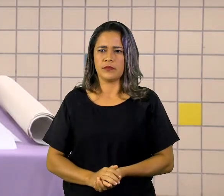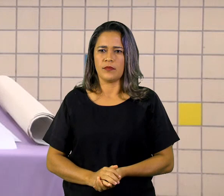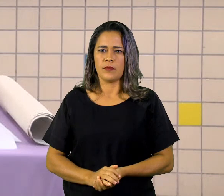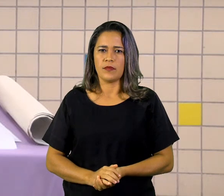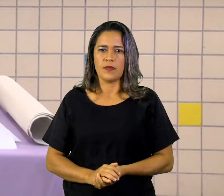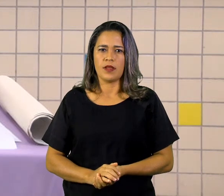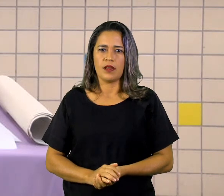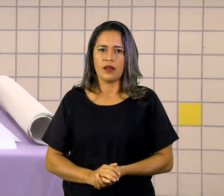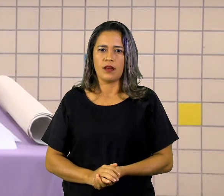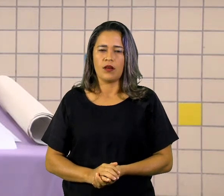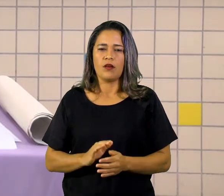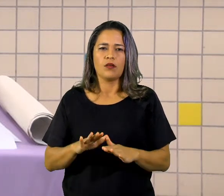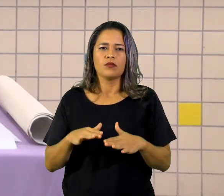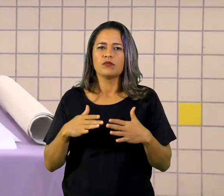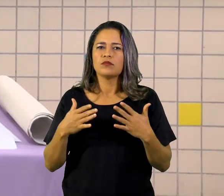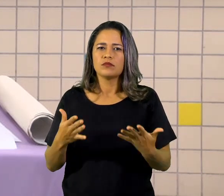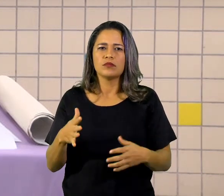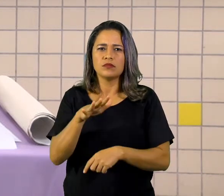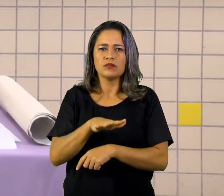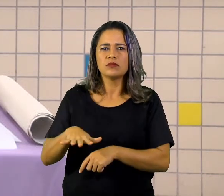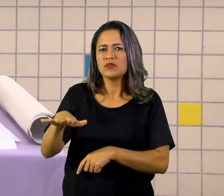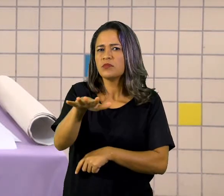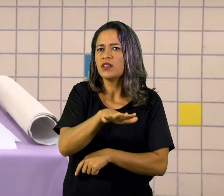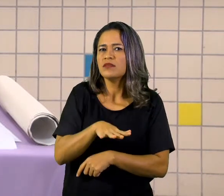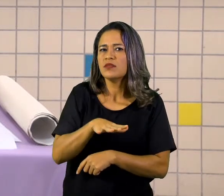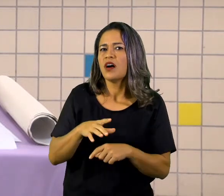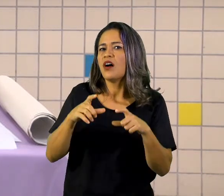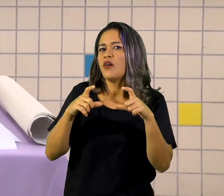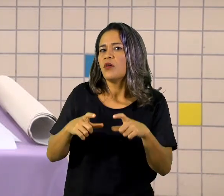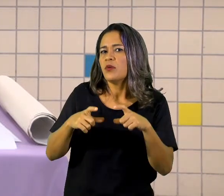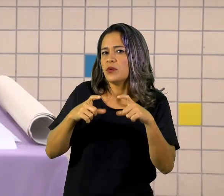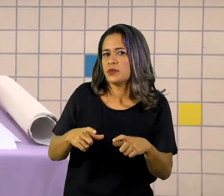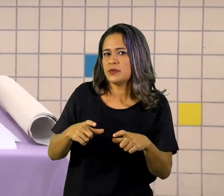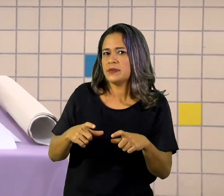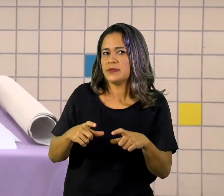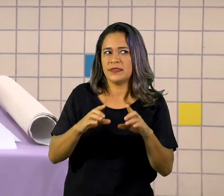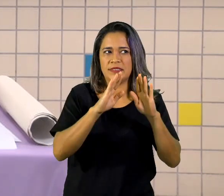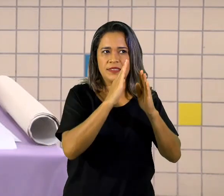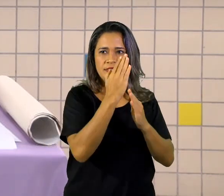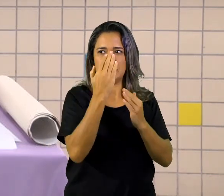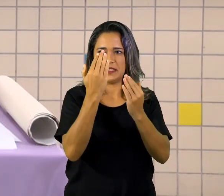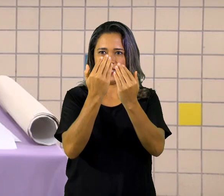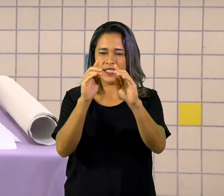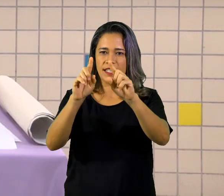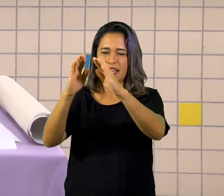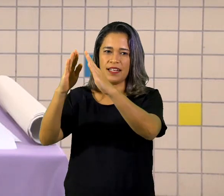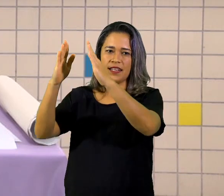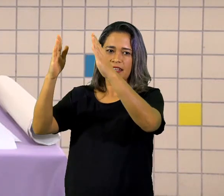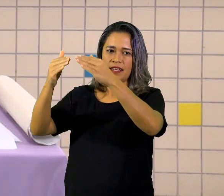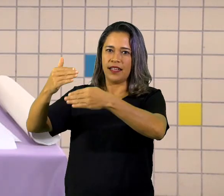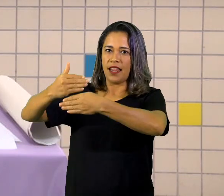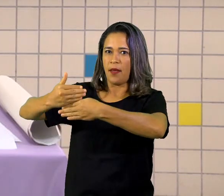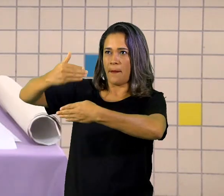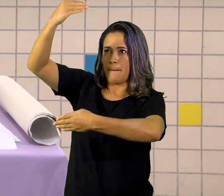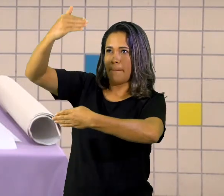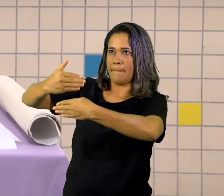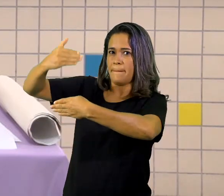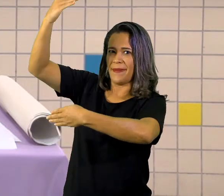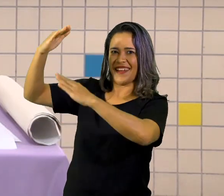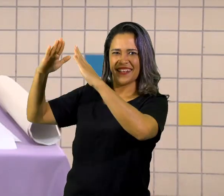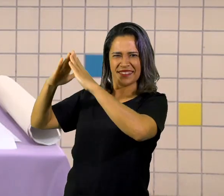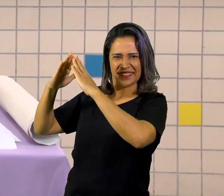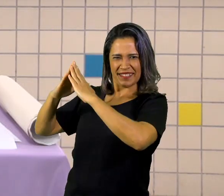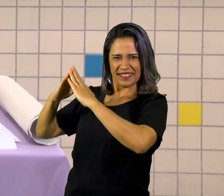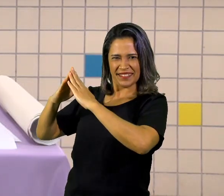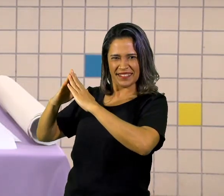vai poder escrever? Na parede de casa? Isso provavelmente já aconteceu com muitas famílias, com certeza. As paredes